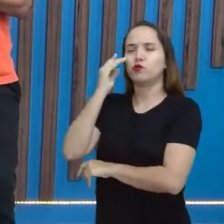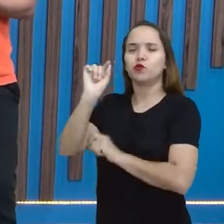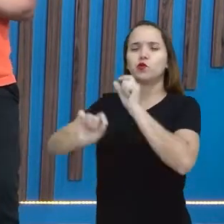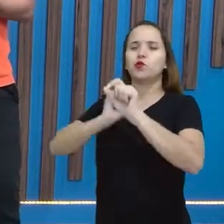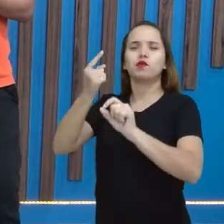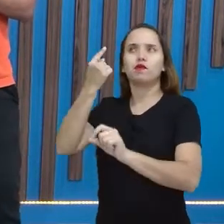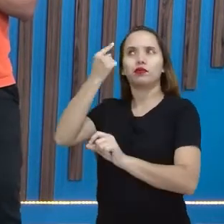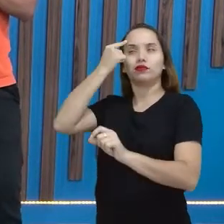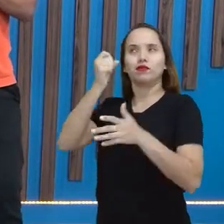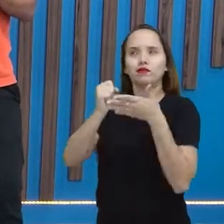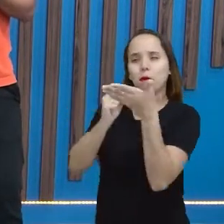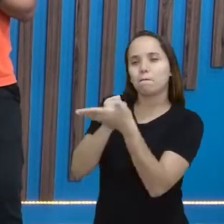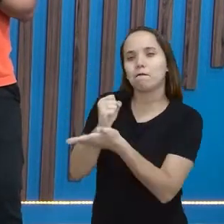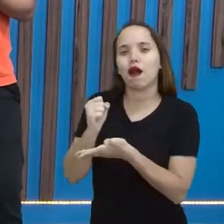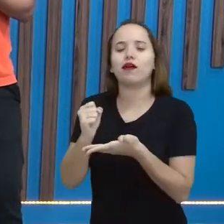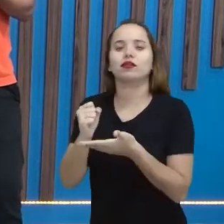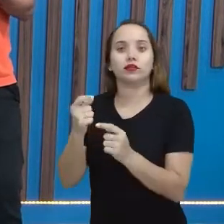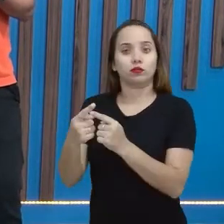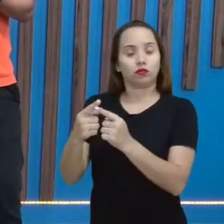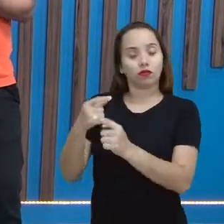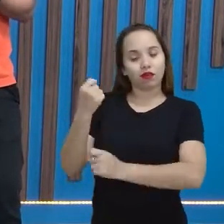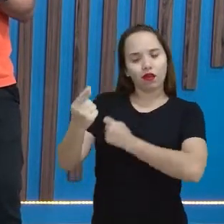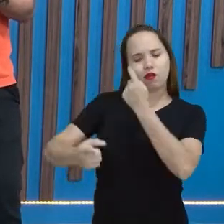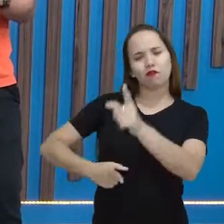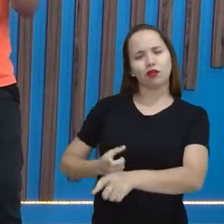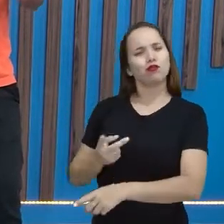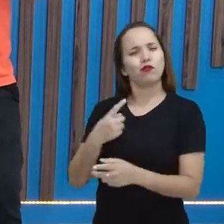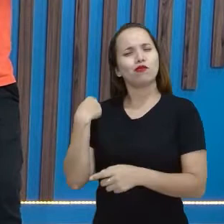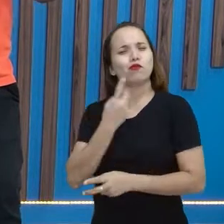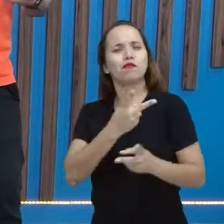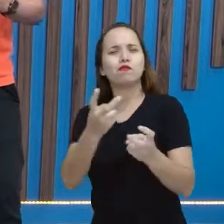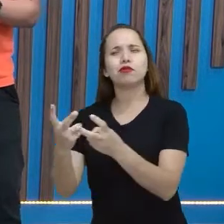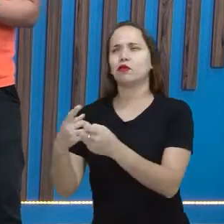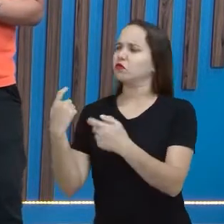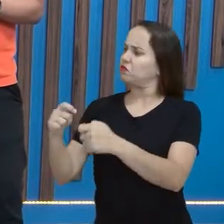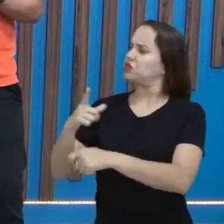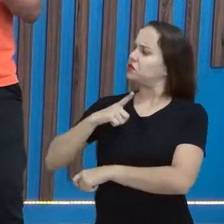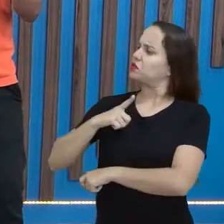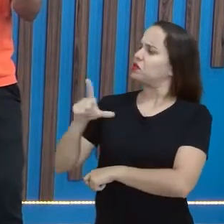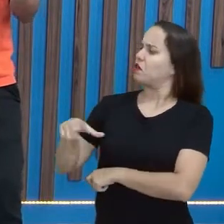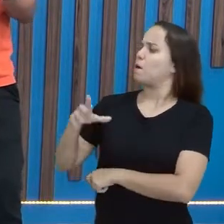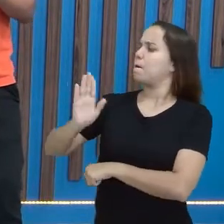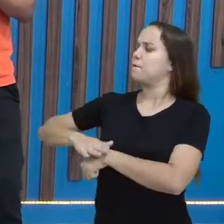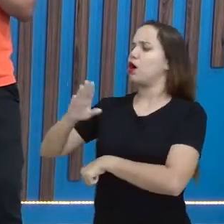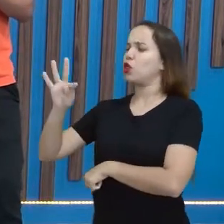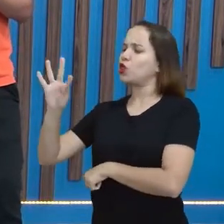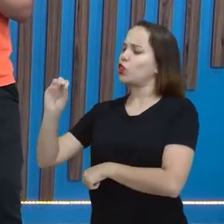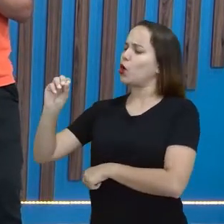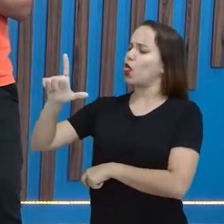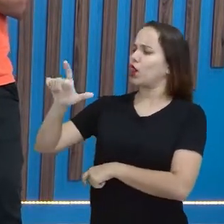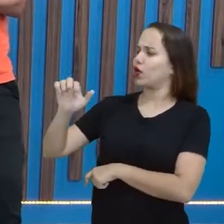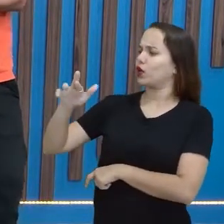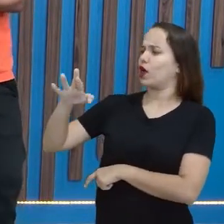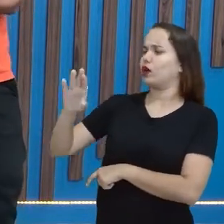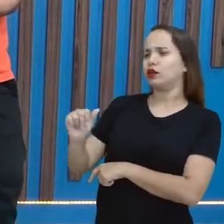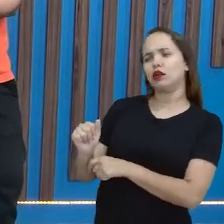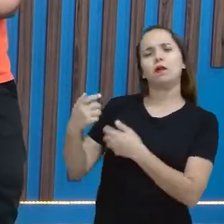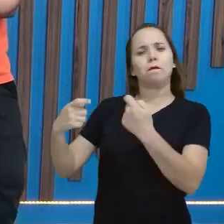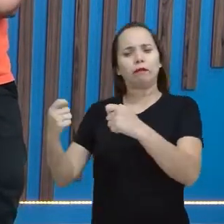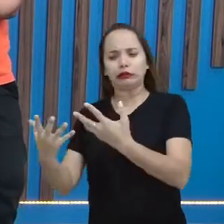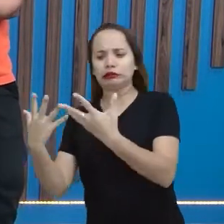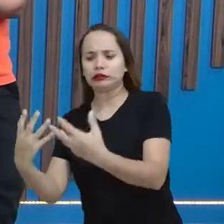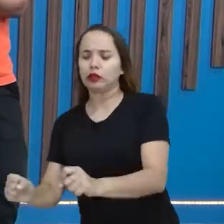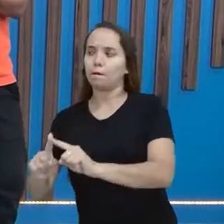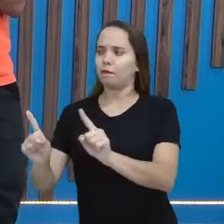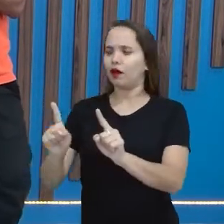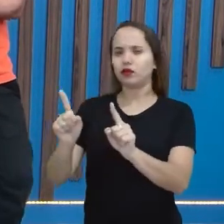a ideia para... muitas vezes a gente até vê no dia a dia, tem que ser mais tolerante, tem que ver isso, tem que ver aquilo, tem que aceitar, mas vamos lá na base, vamos